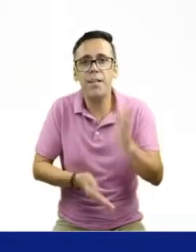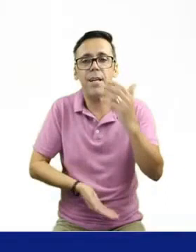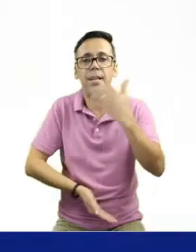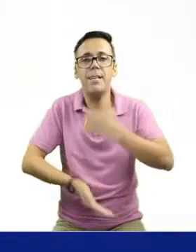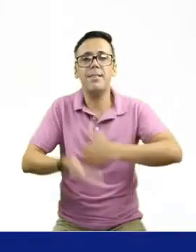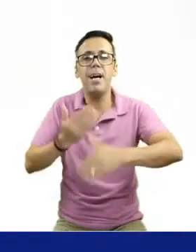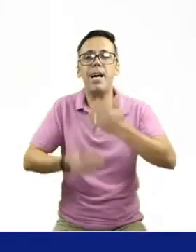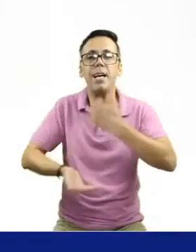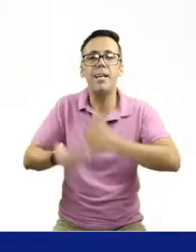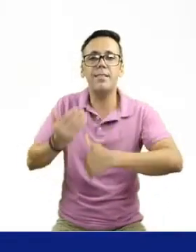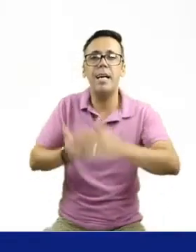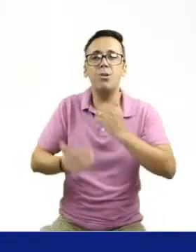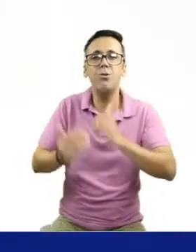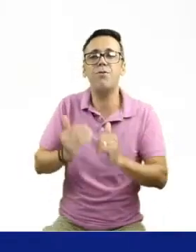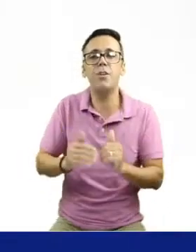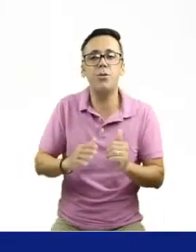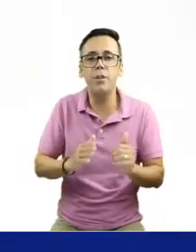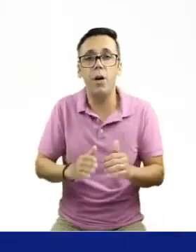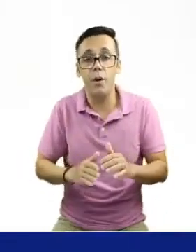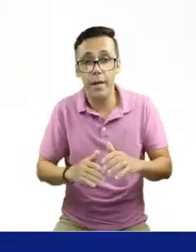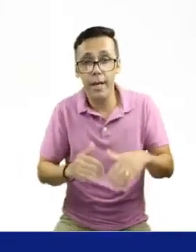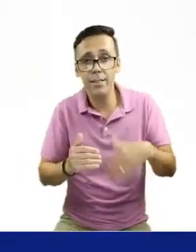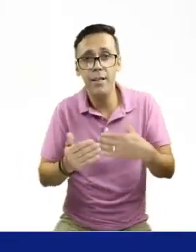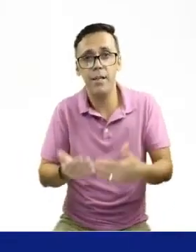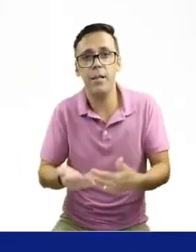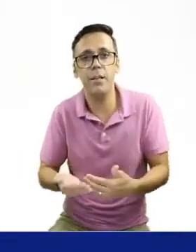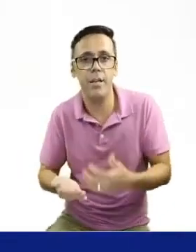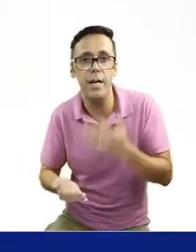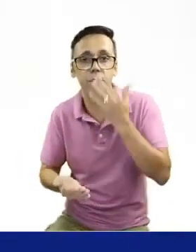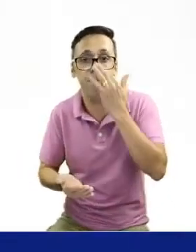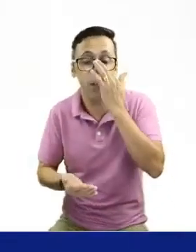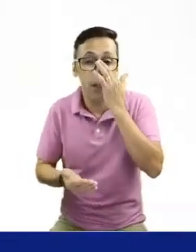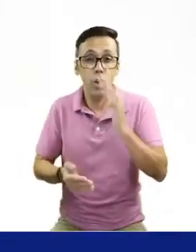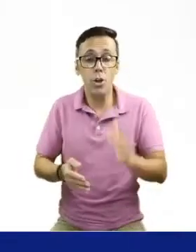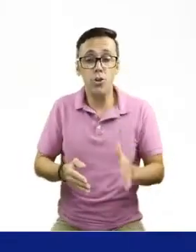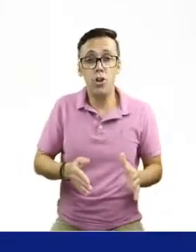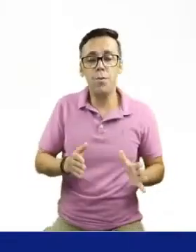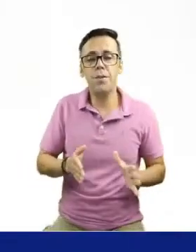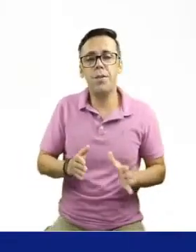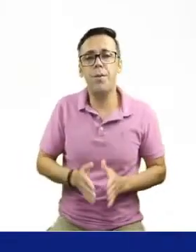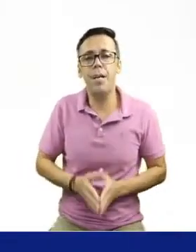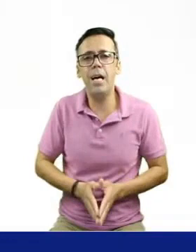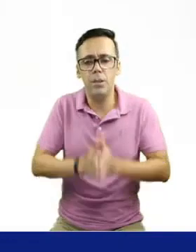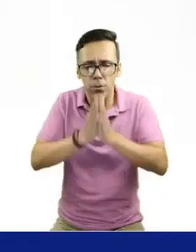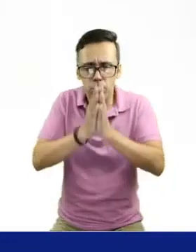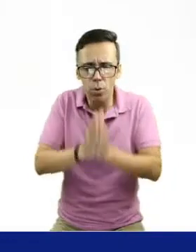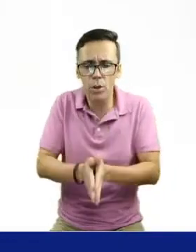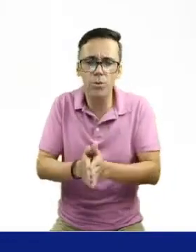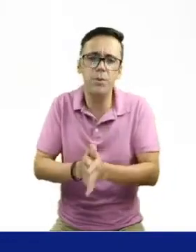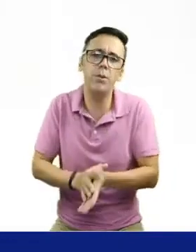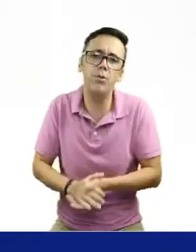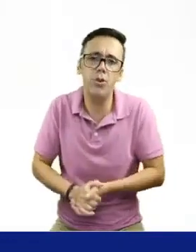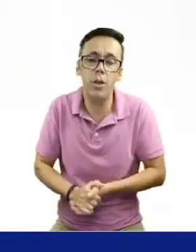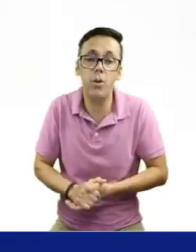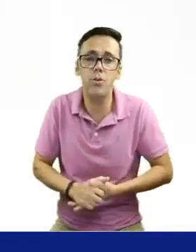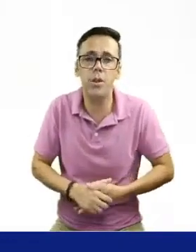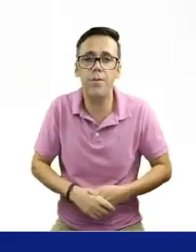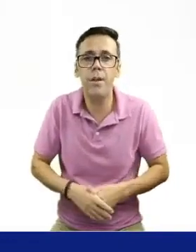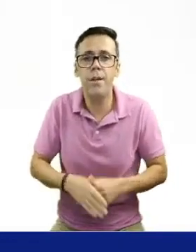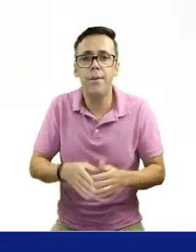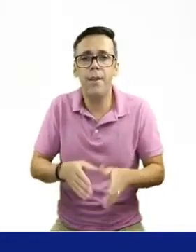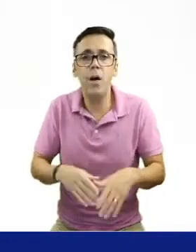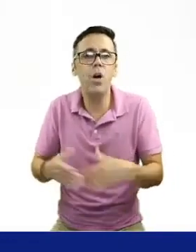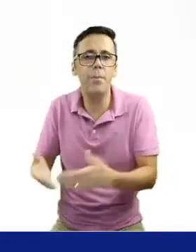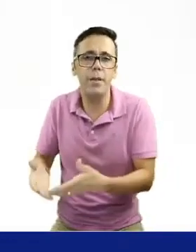não tô falando da que a saga a saga do sofredor Não essa é a realidade e nós temos que trabalhar todo santo dia